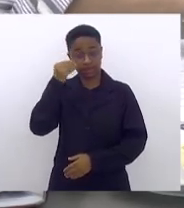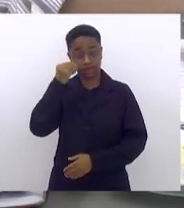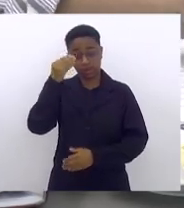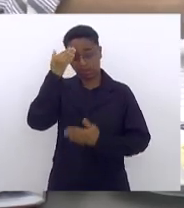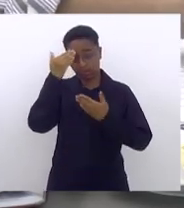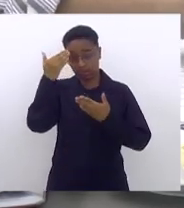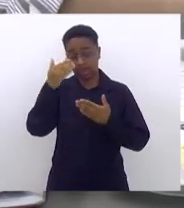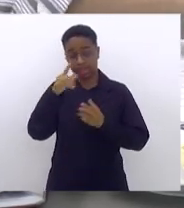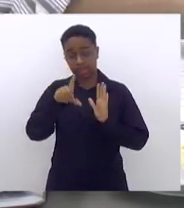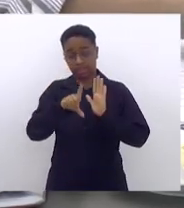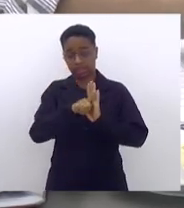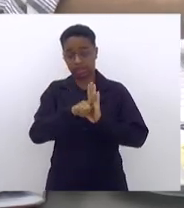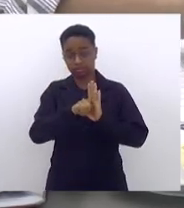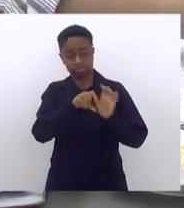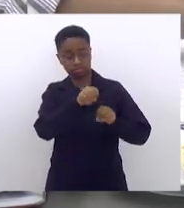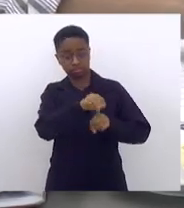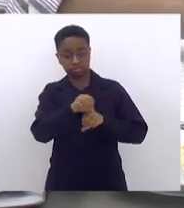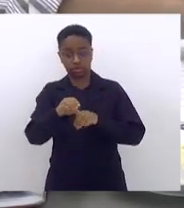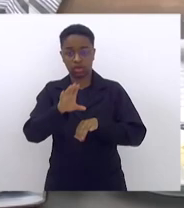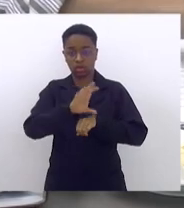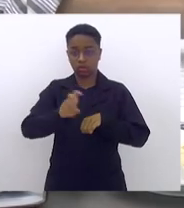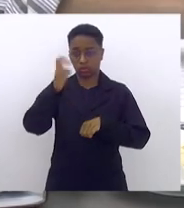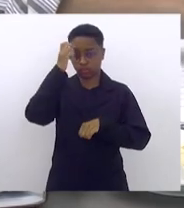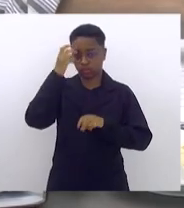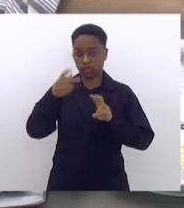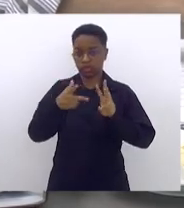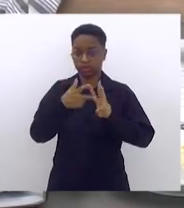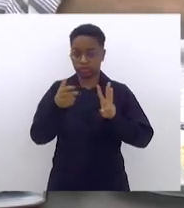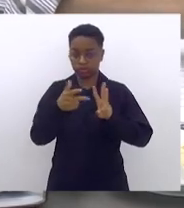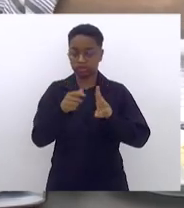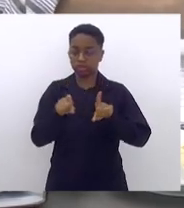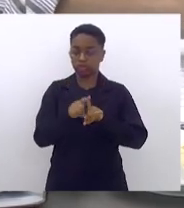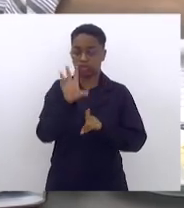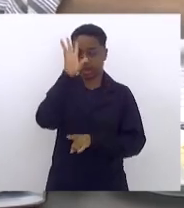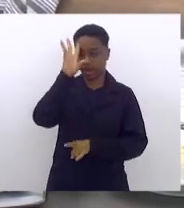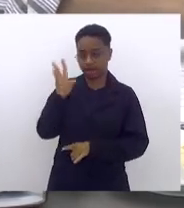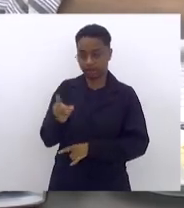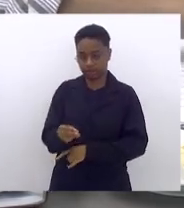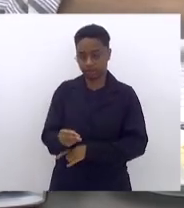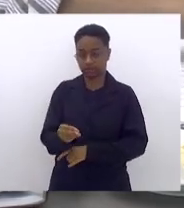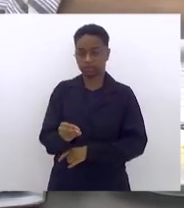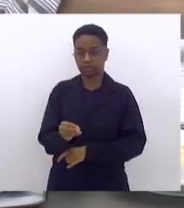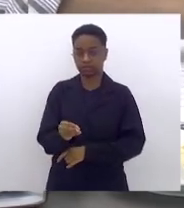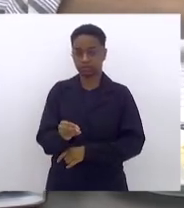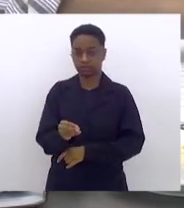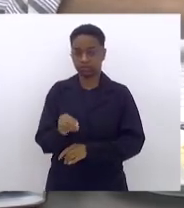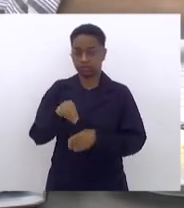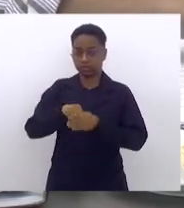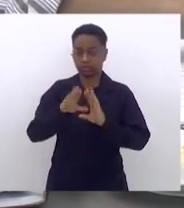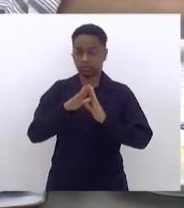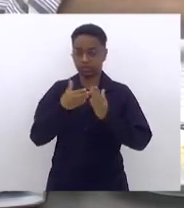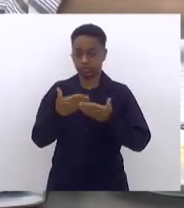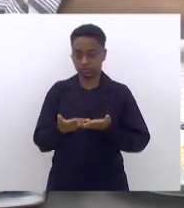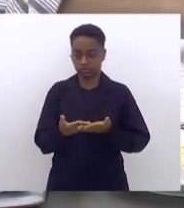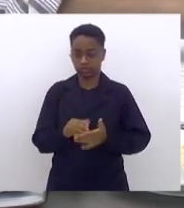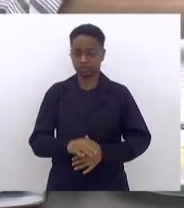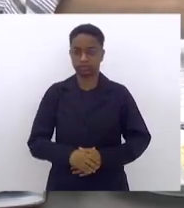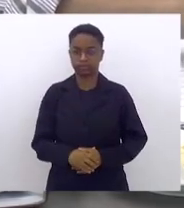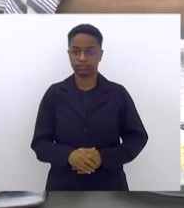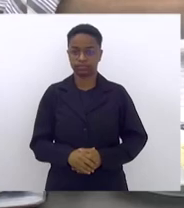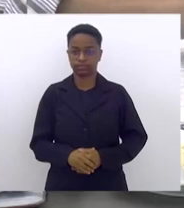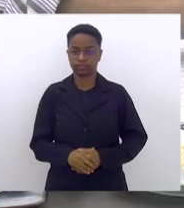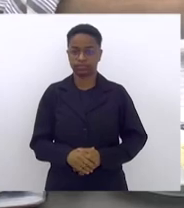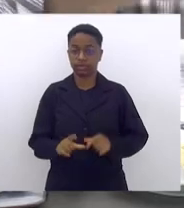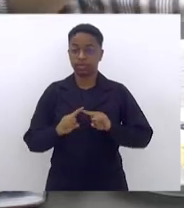do ensino das culturas indígenas e africanas nas escolas.